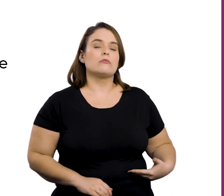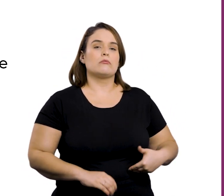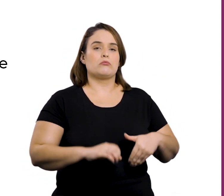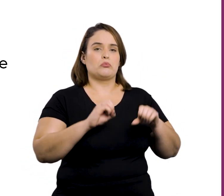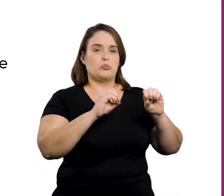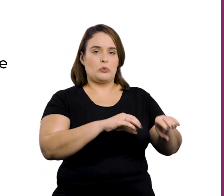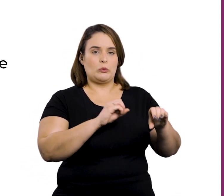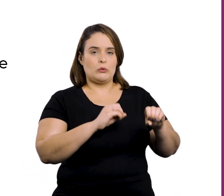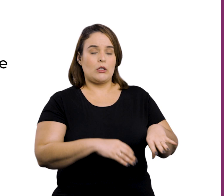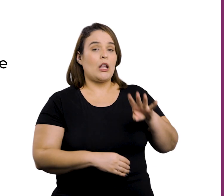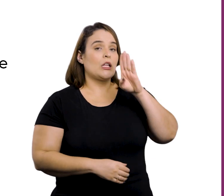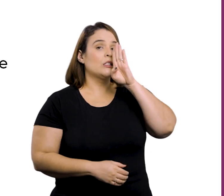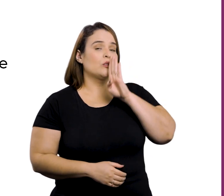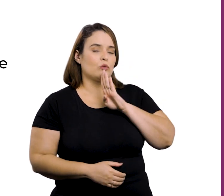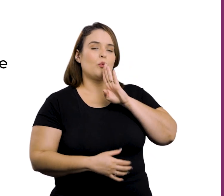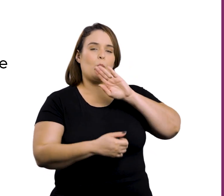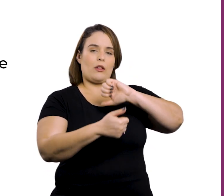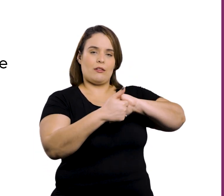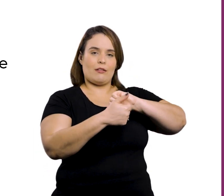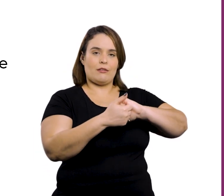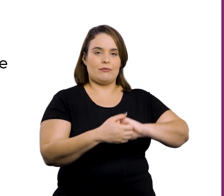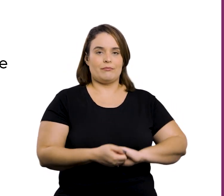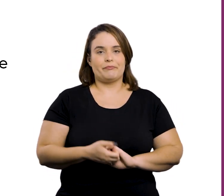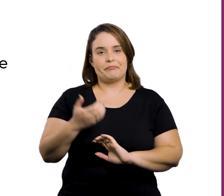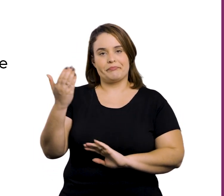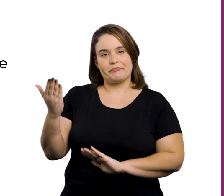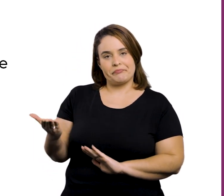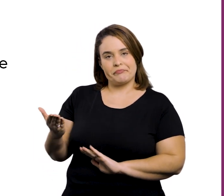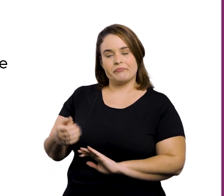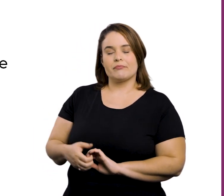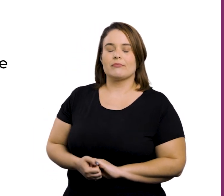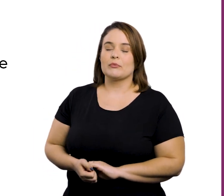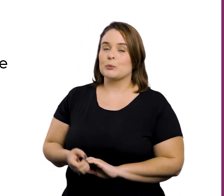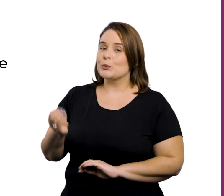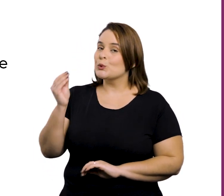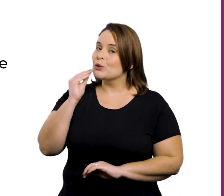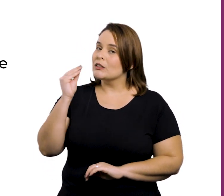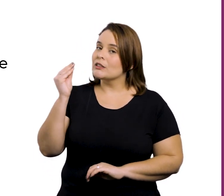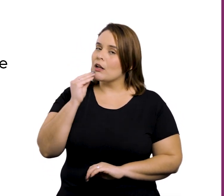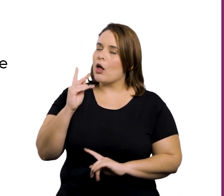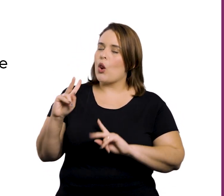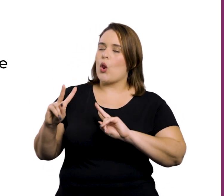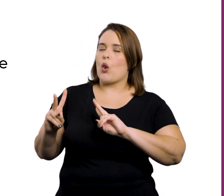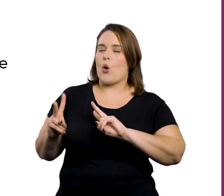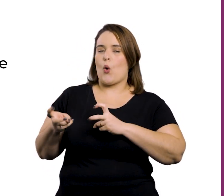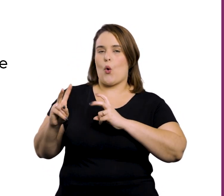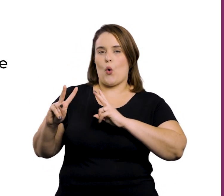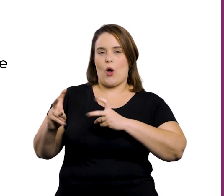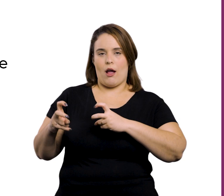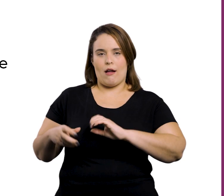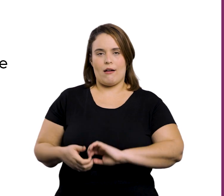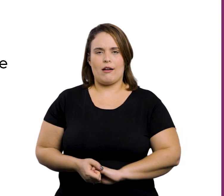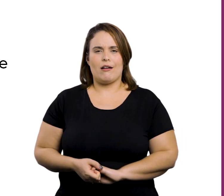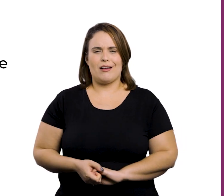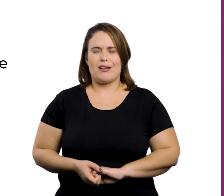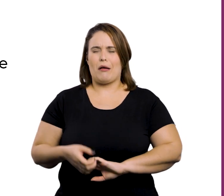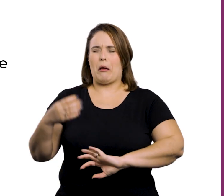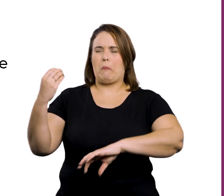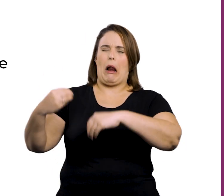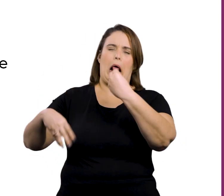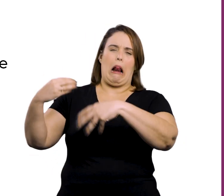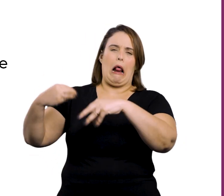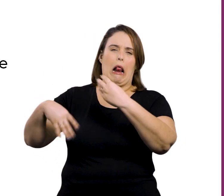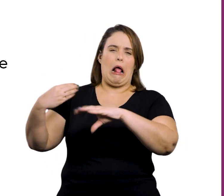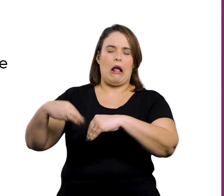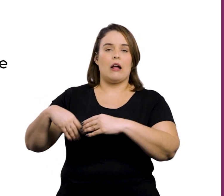pública, gratuita e de qualidade. Do outro, os que enxergam na educação uma grande oportunidade de lucro, açucateando em